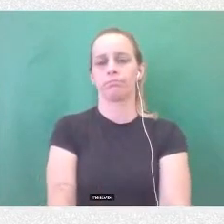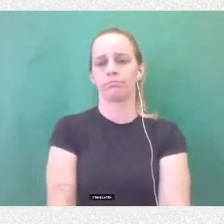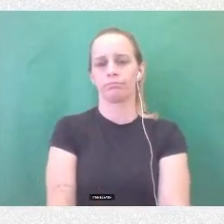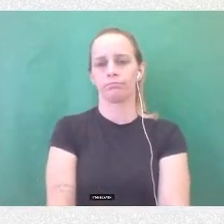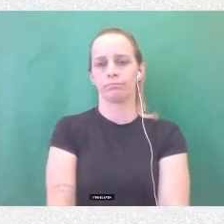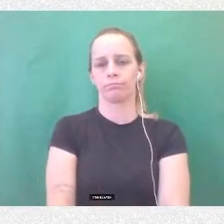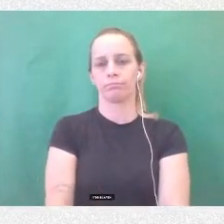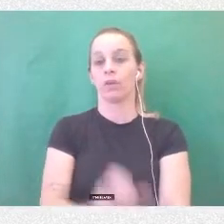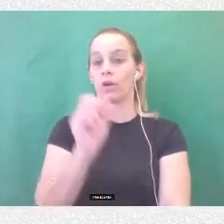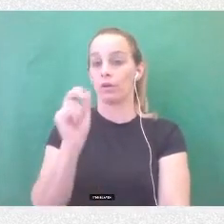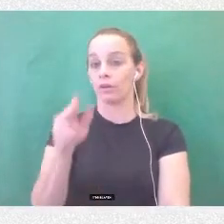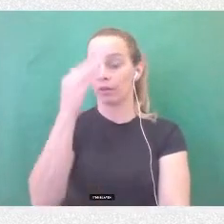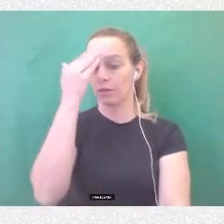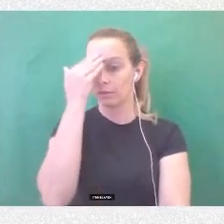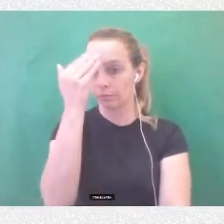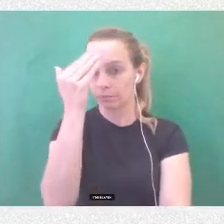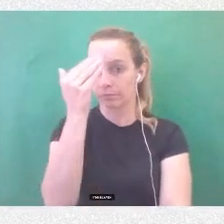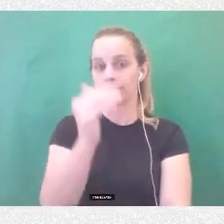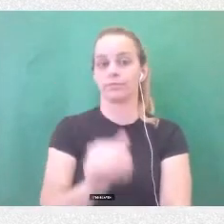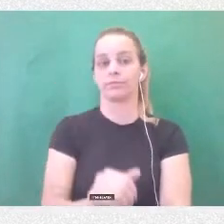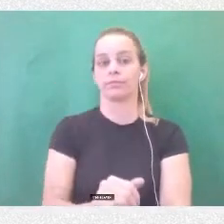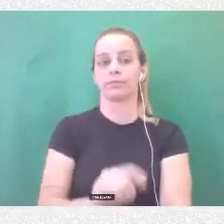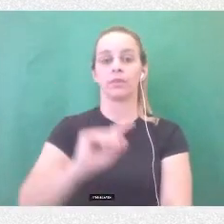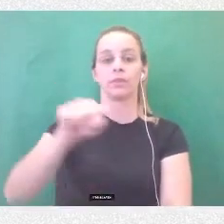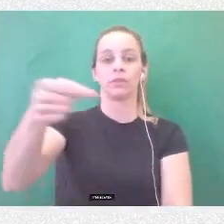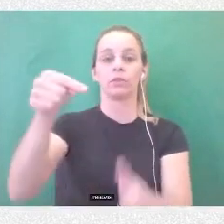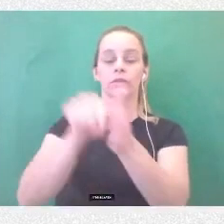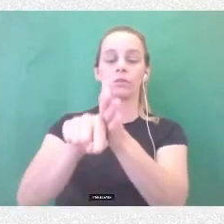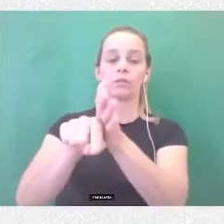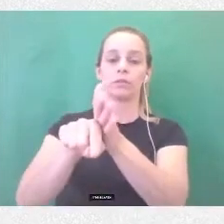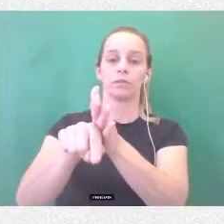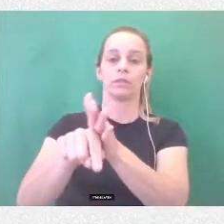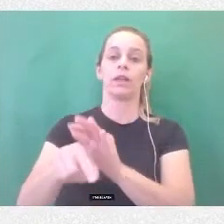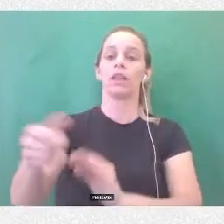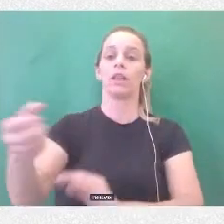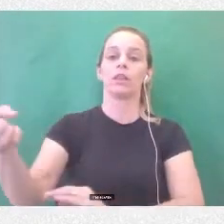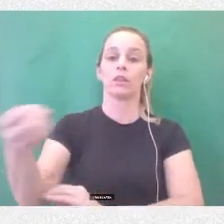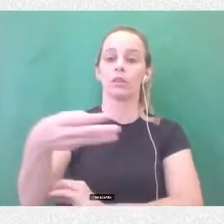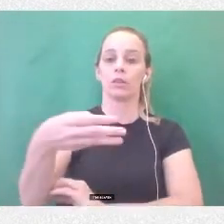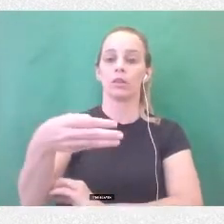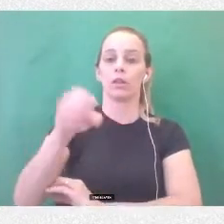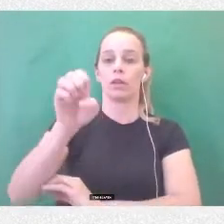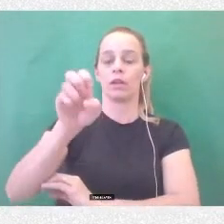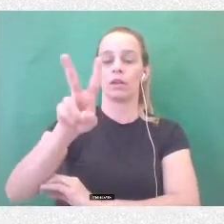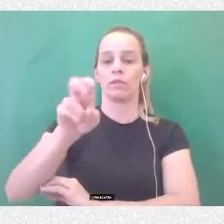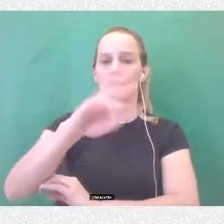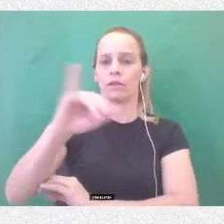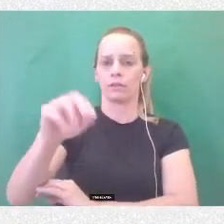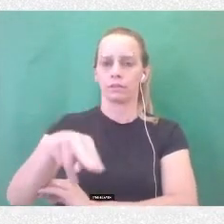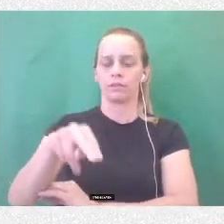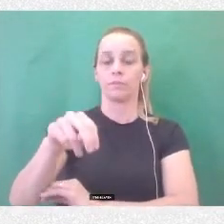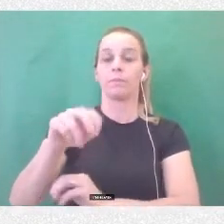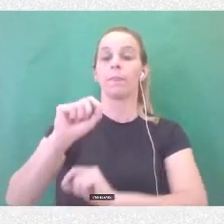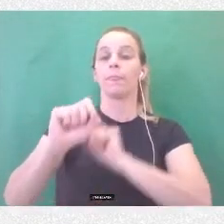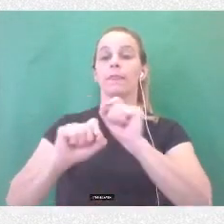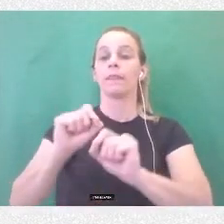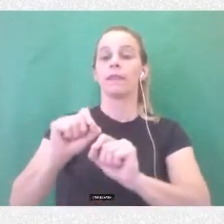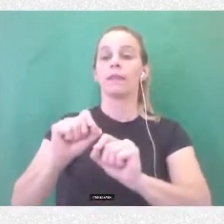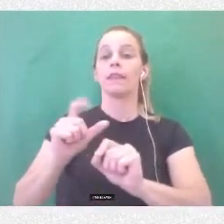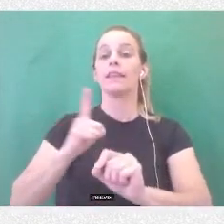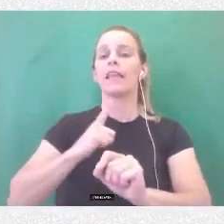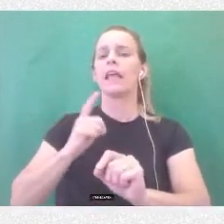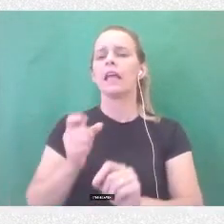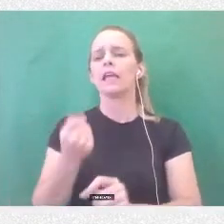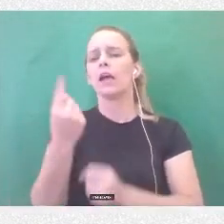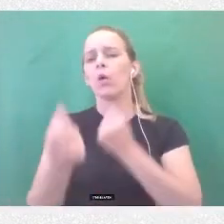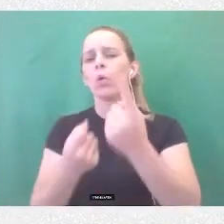Ok, obrigado. A próxima pergunta é uma nova pergunta da Evelyn Azevedo, do Globo. Há algum grupo como idosos, por